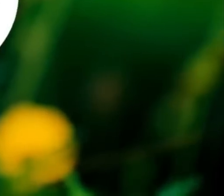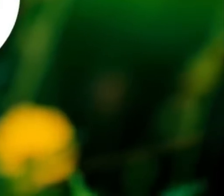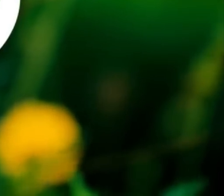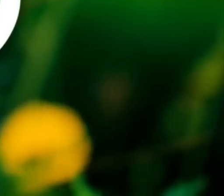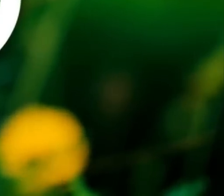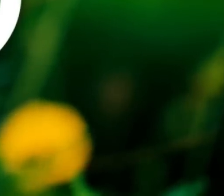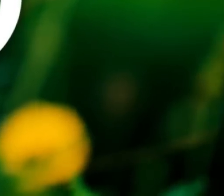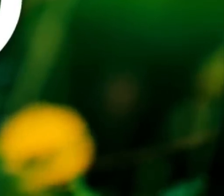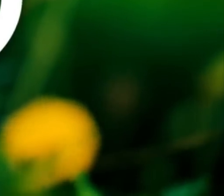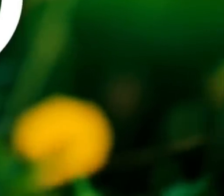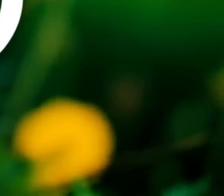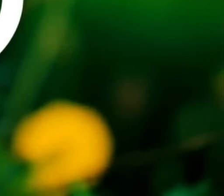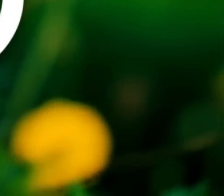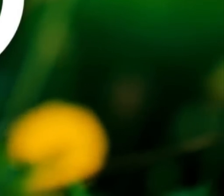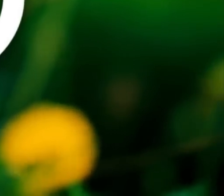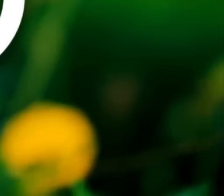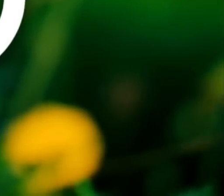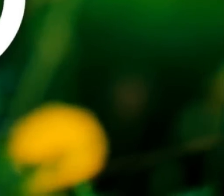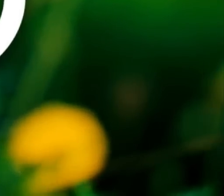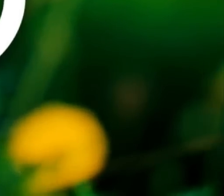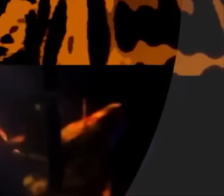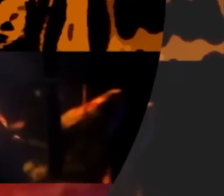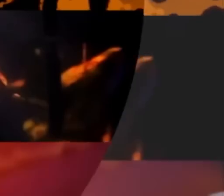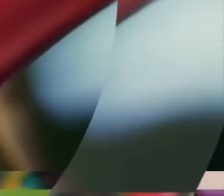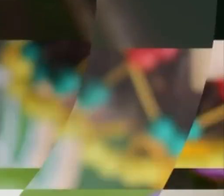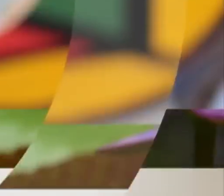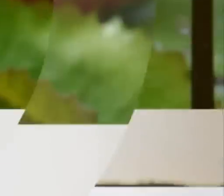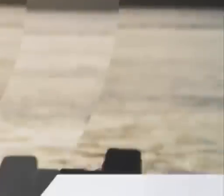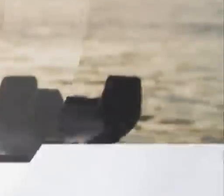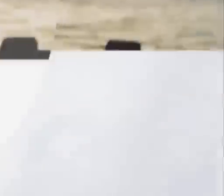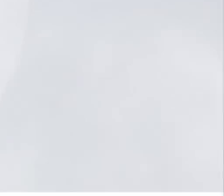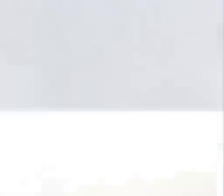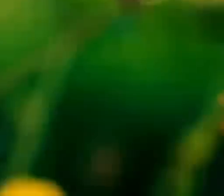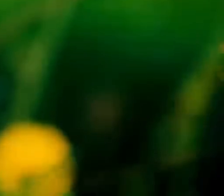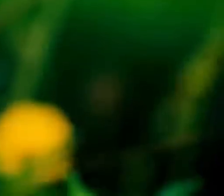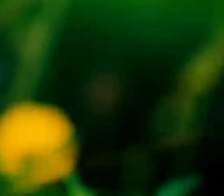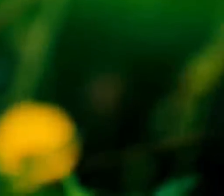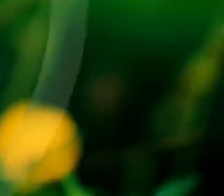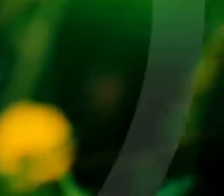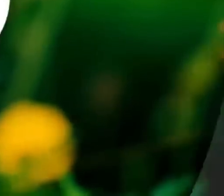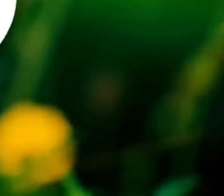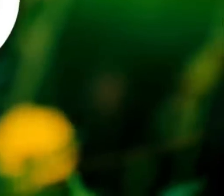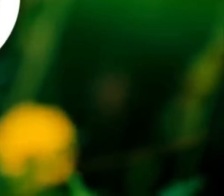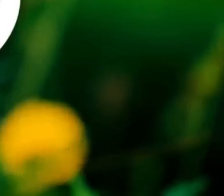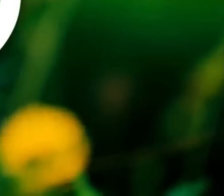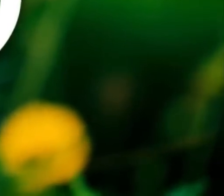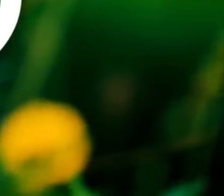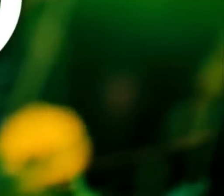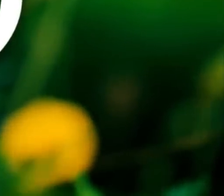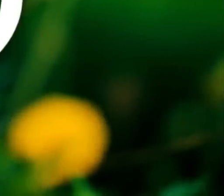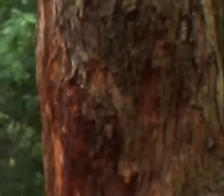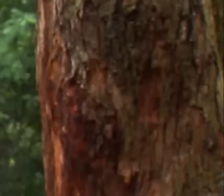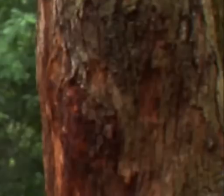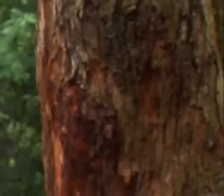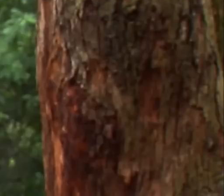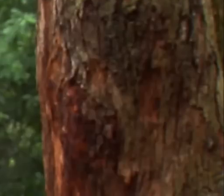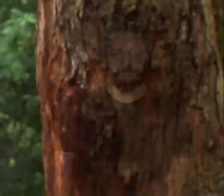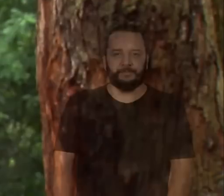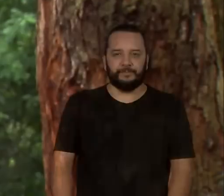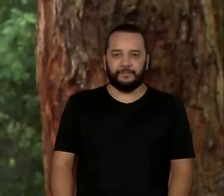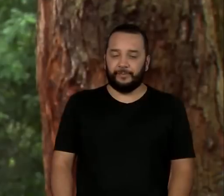porque afinal, esse era o seu território. A ocupação humana na região praticamente dizimou